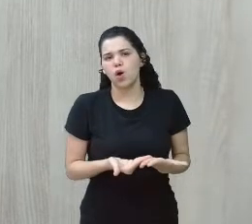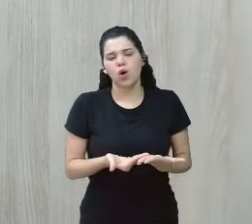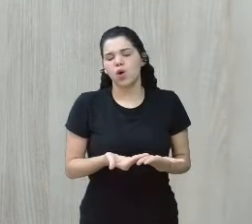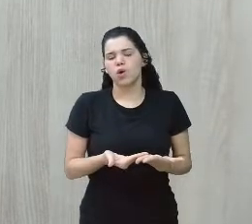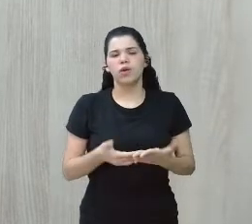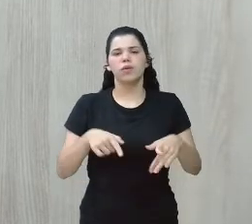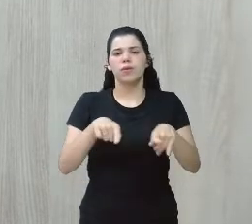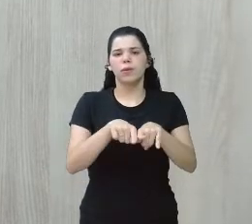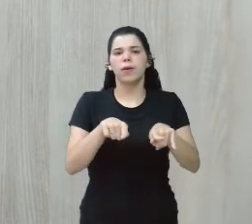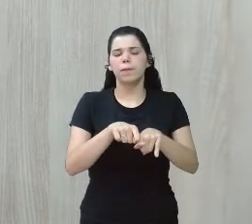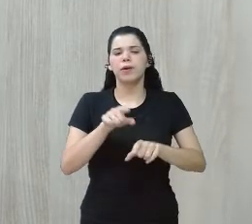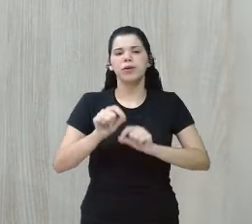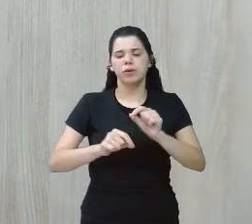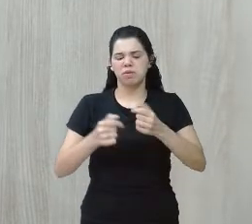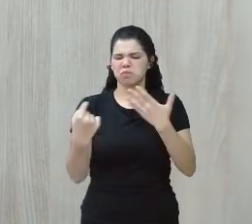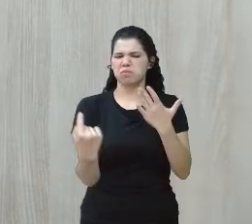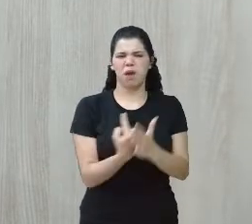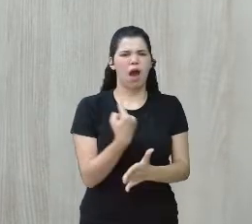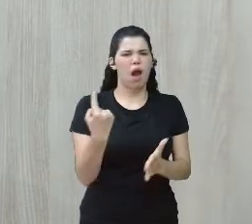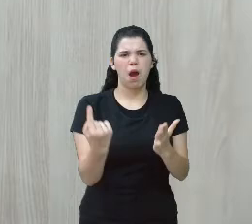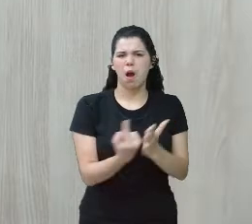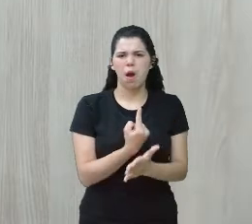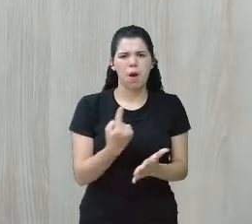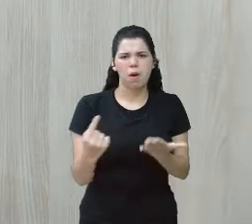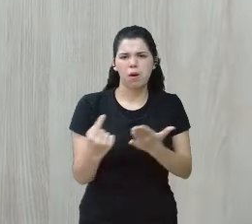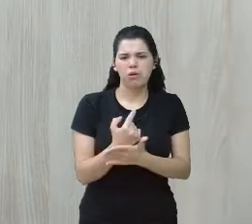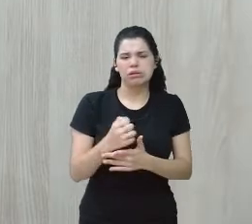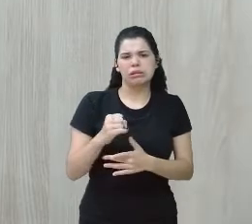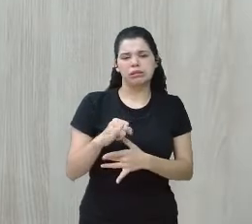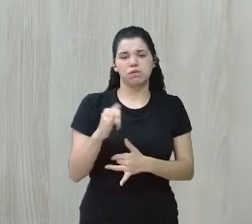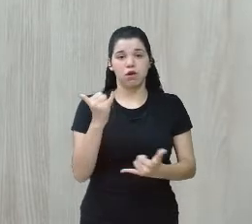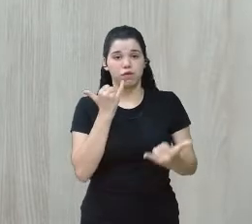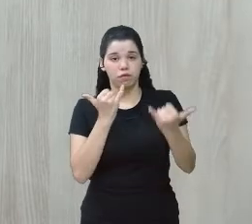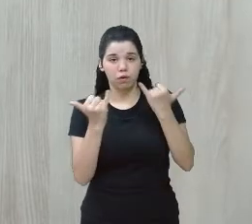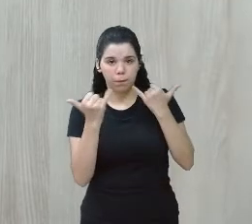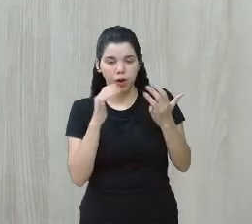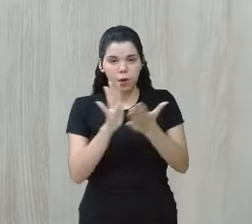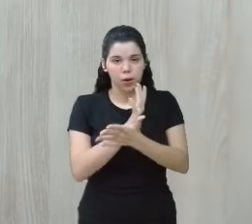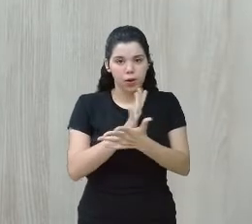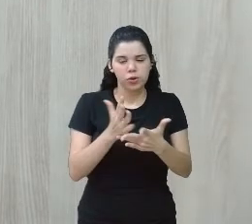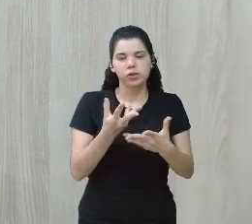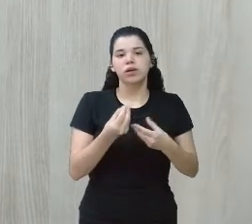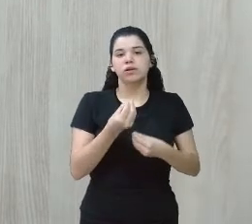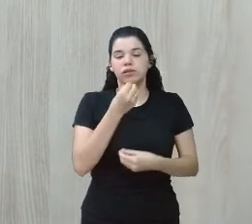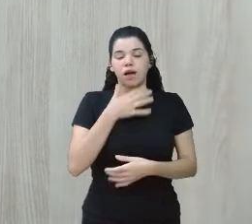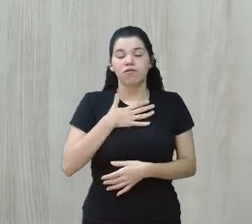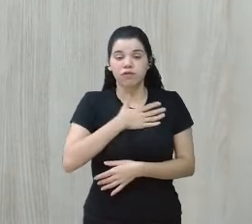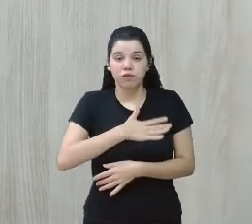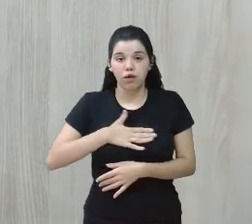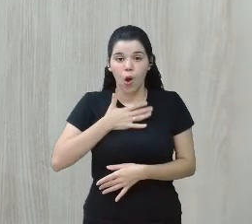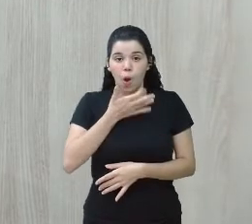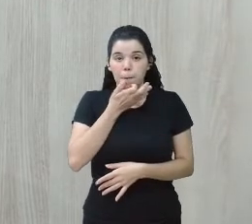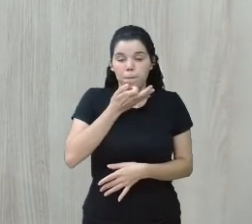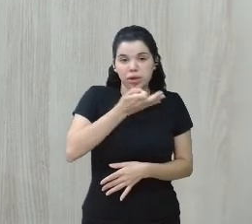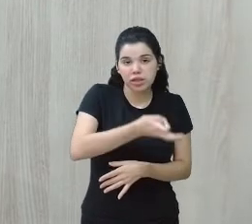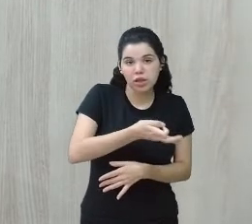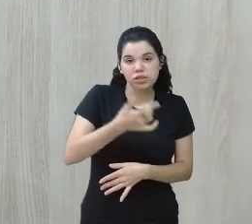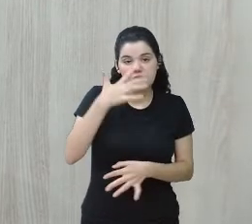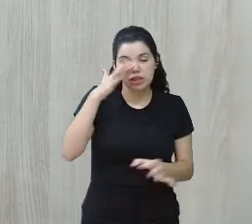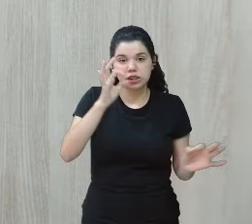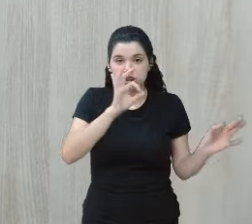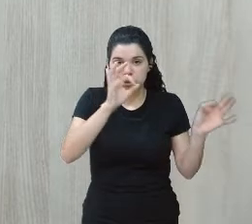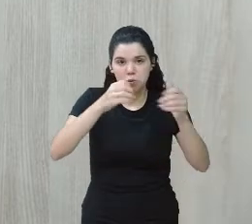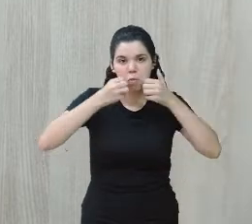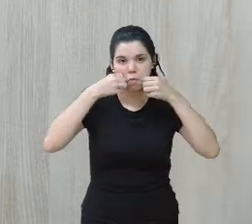vocês, e aí perguntas, alguma informação, diga como, se estão gostando, se estão vendo bem as